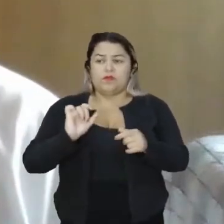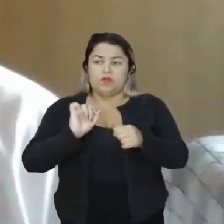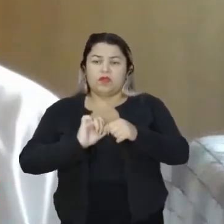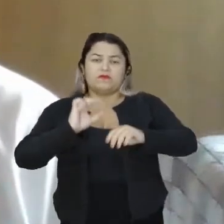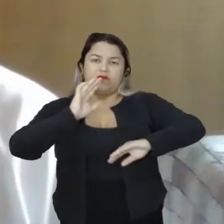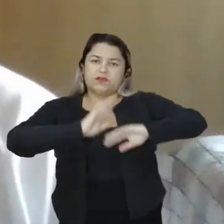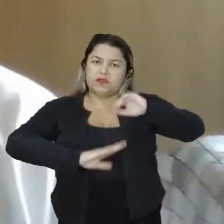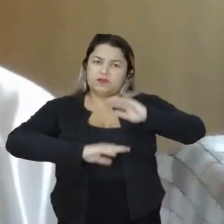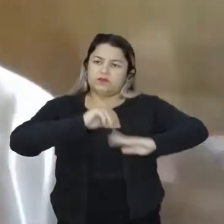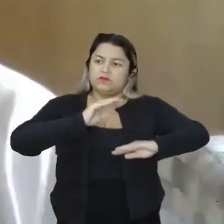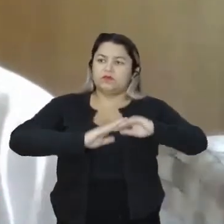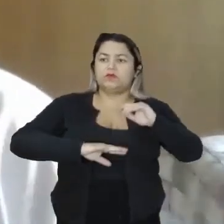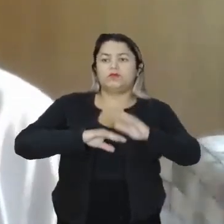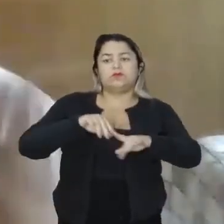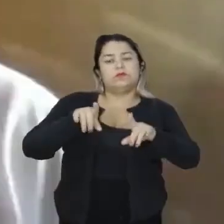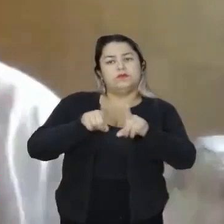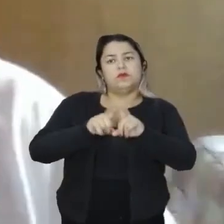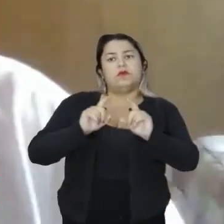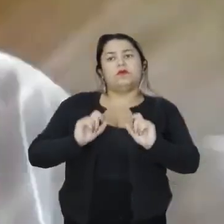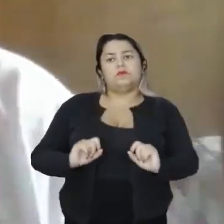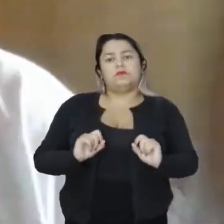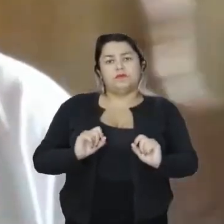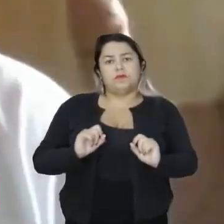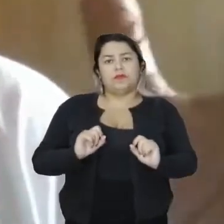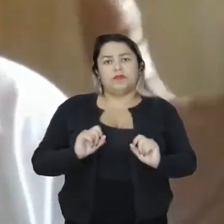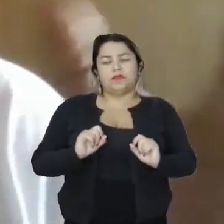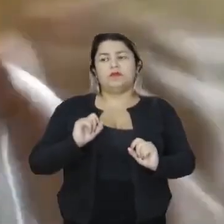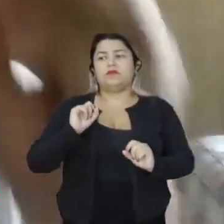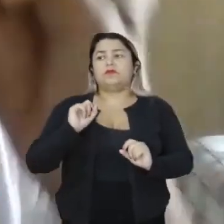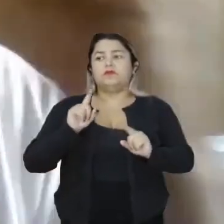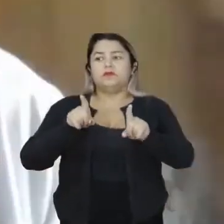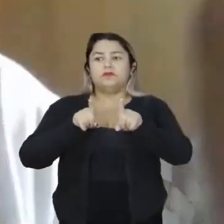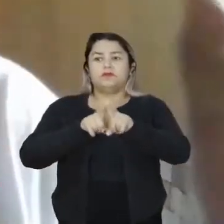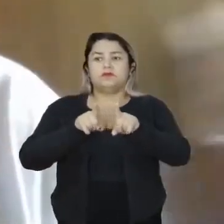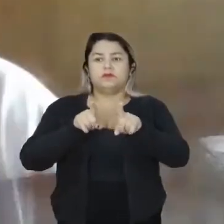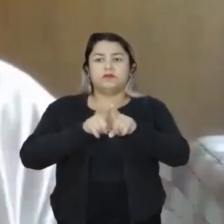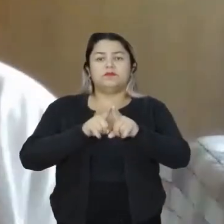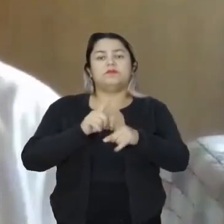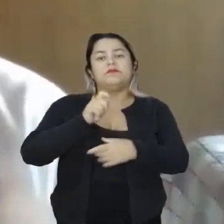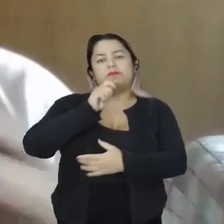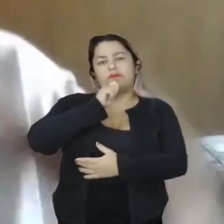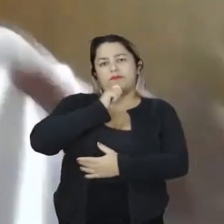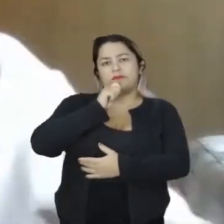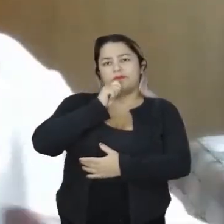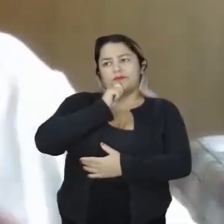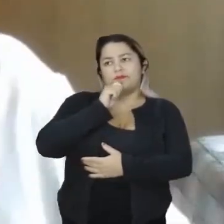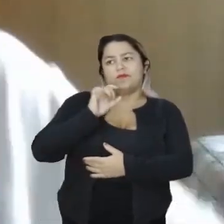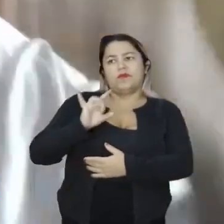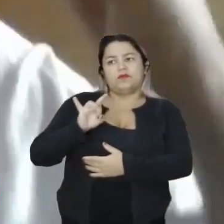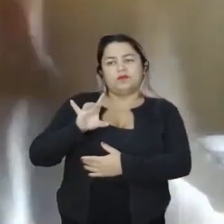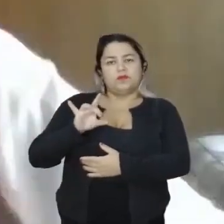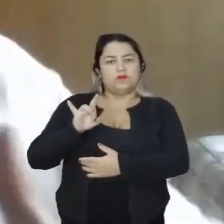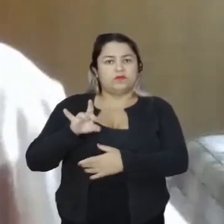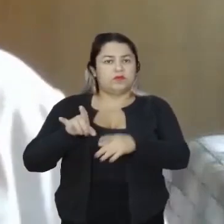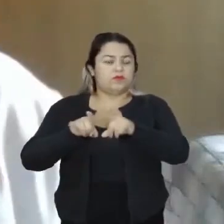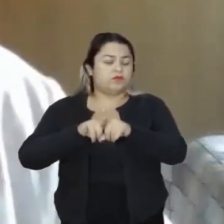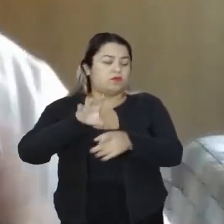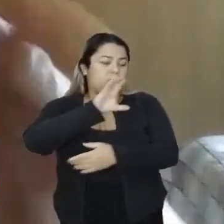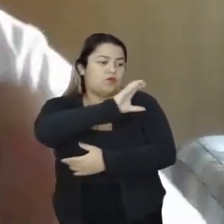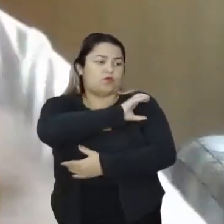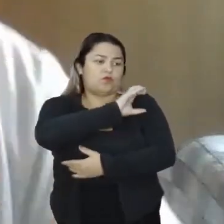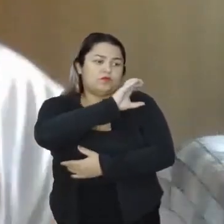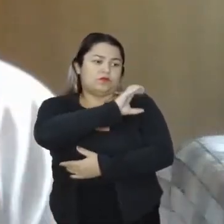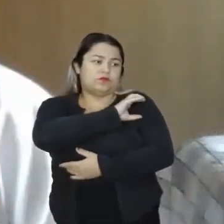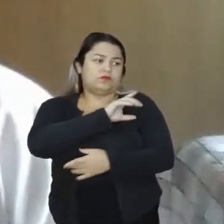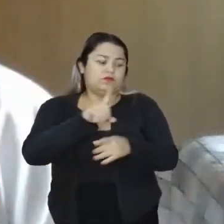ações voluntárias, ações que, inclusive, ainda bem, não são coordenadas de